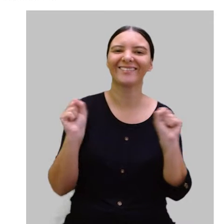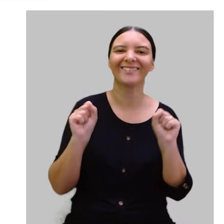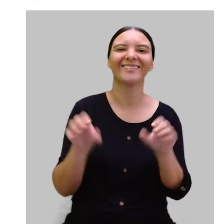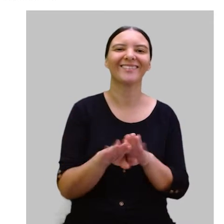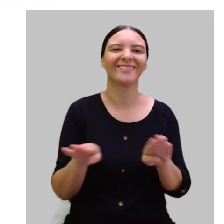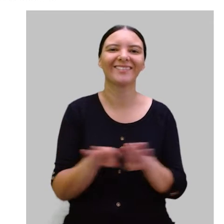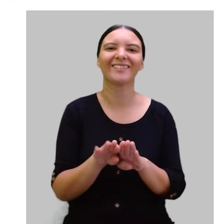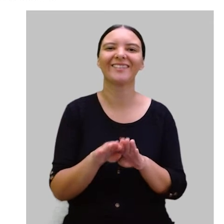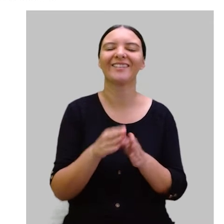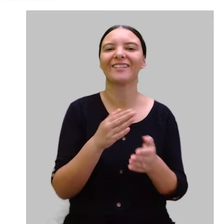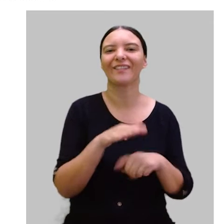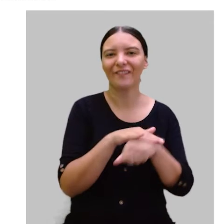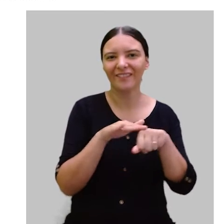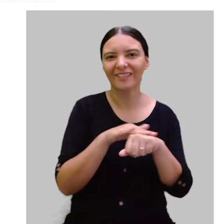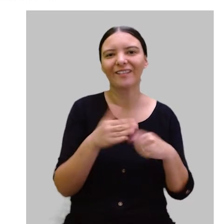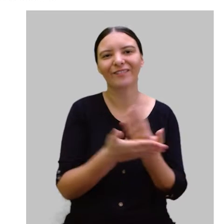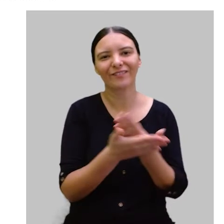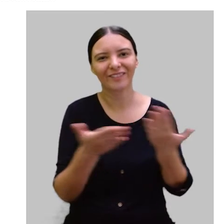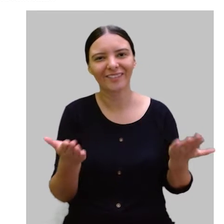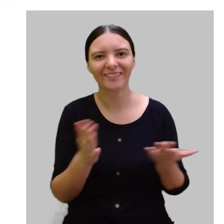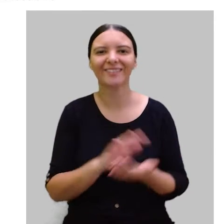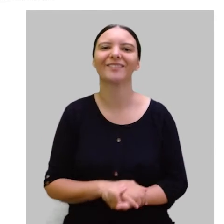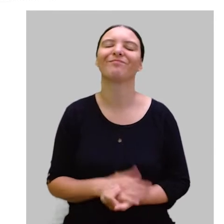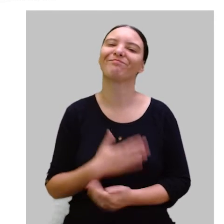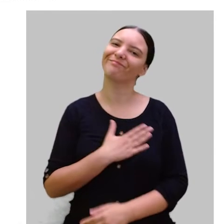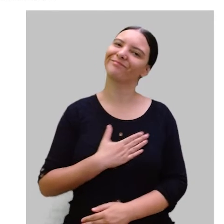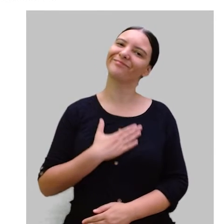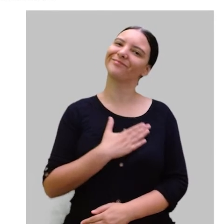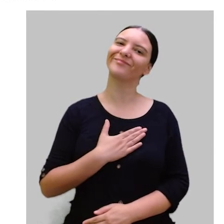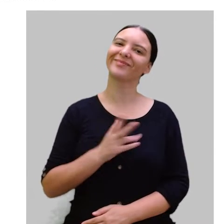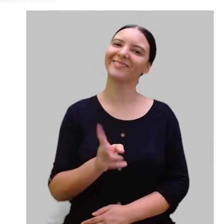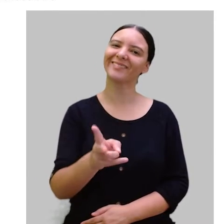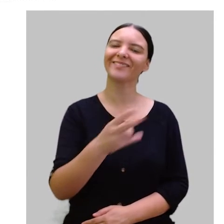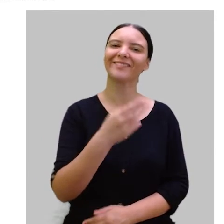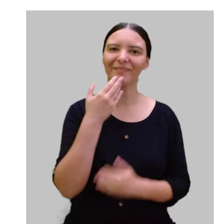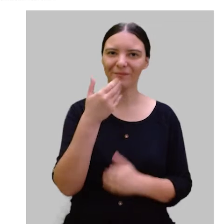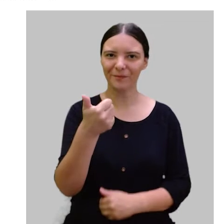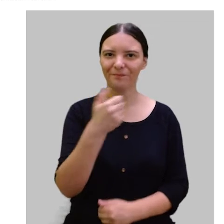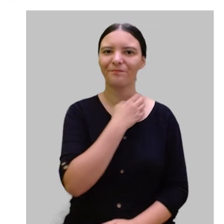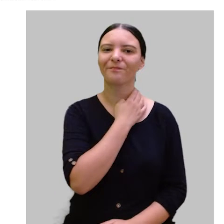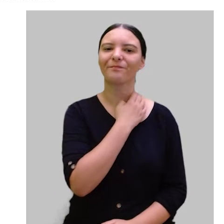caixinha e trocar ideia com vocês. Vai ser sempre um prazer, tá bom?